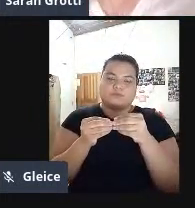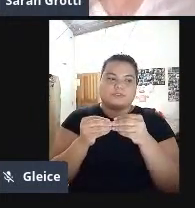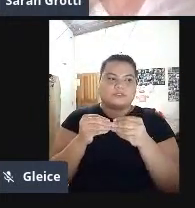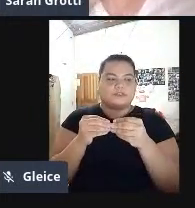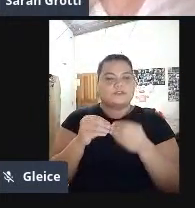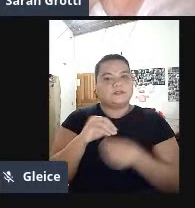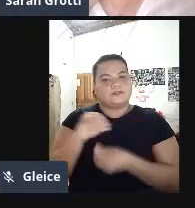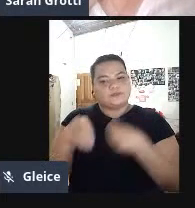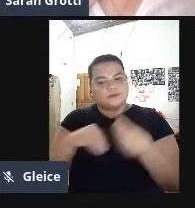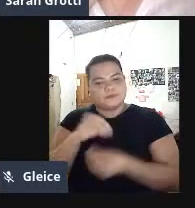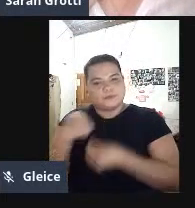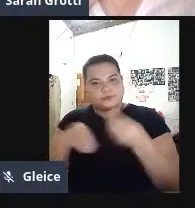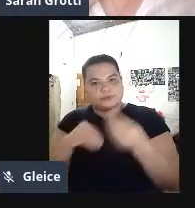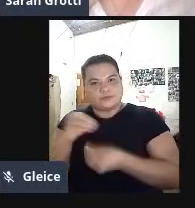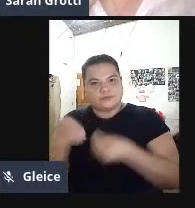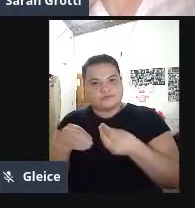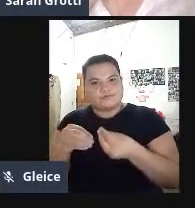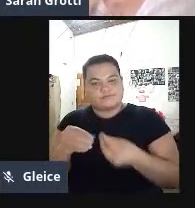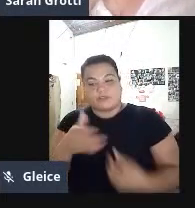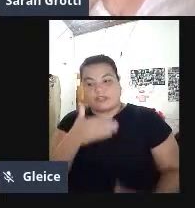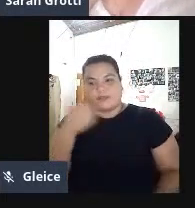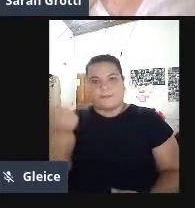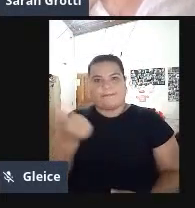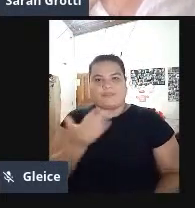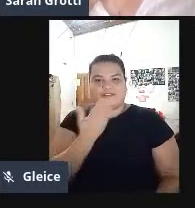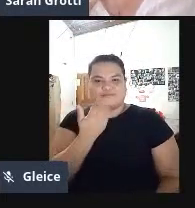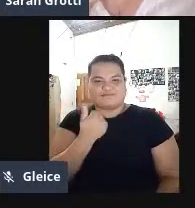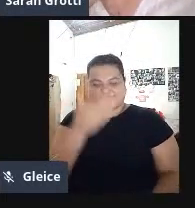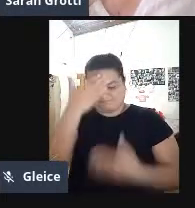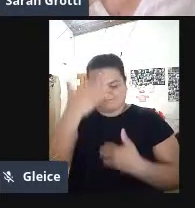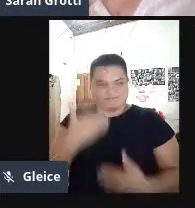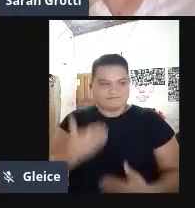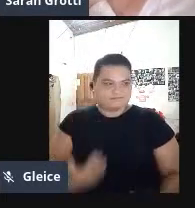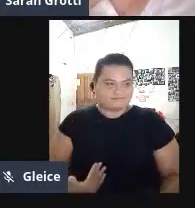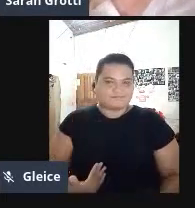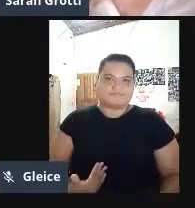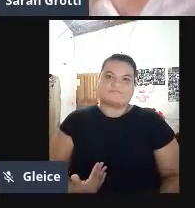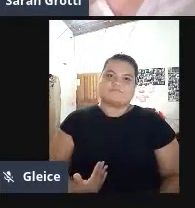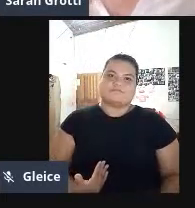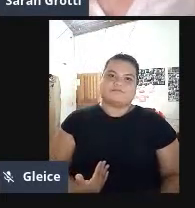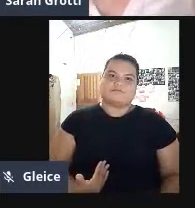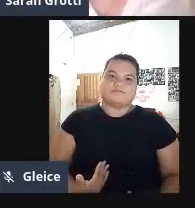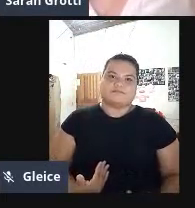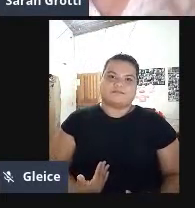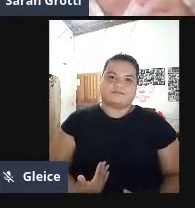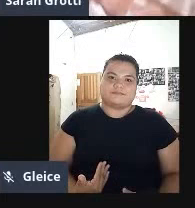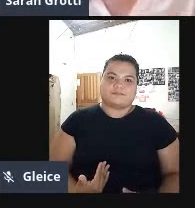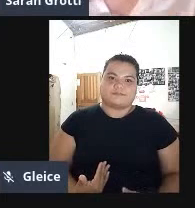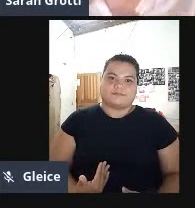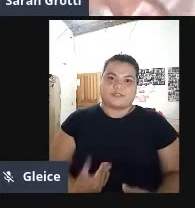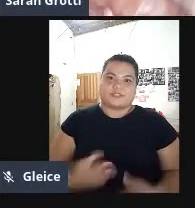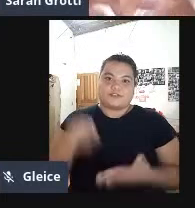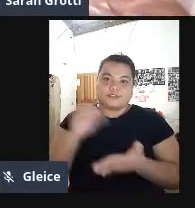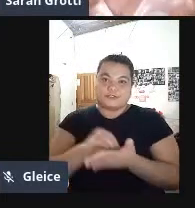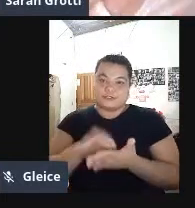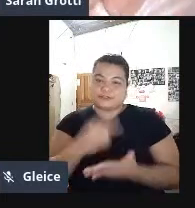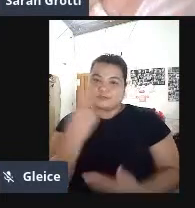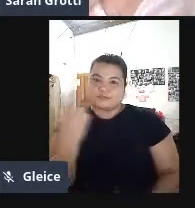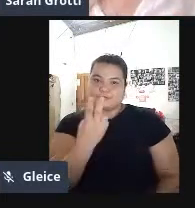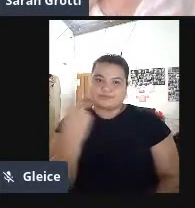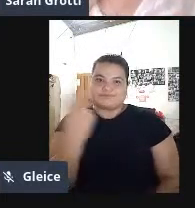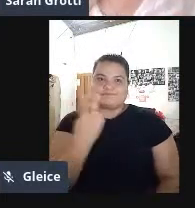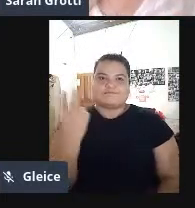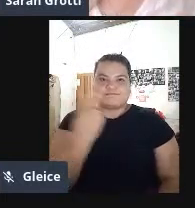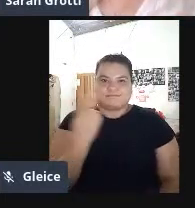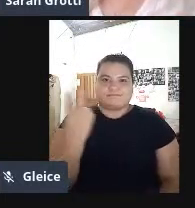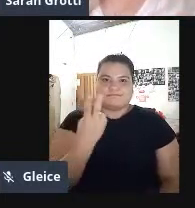melhor absorvido pelo corpo, né? Sem eles, sem a lisina, sem a metionina, não há uma